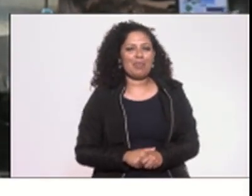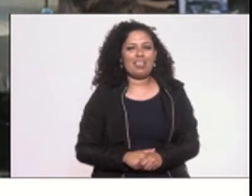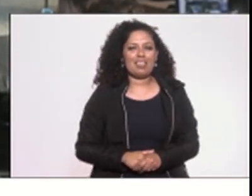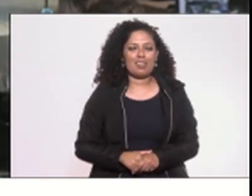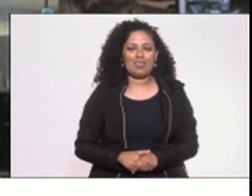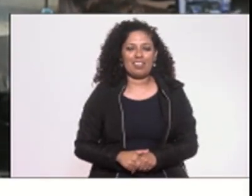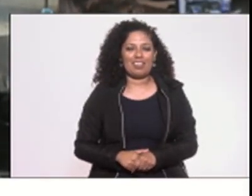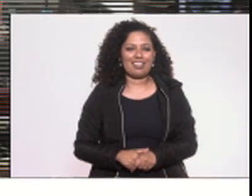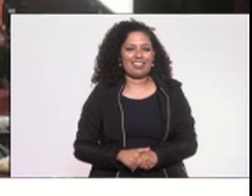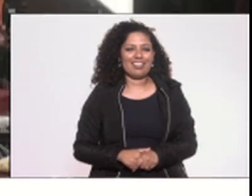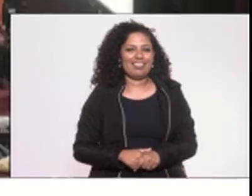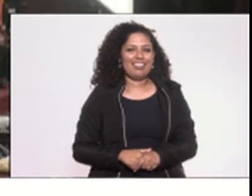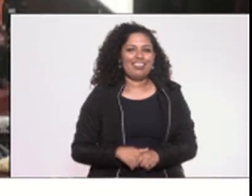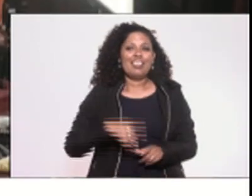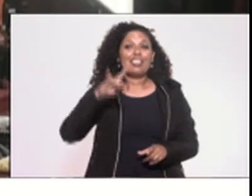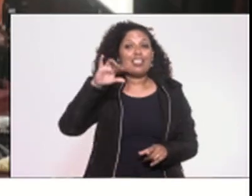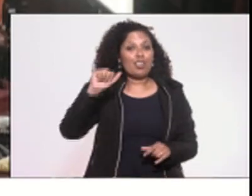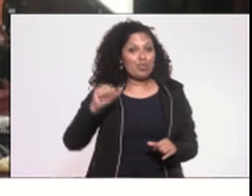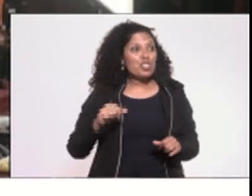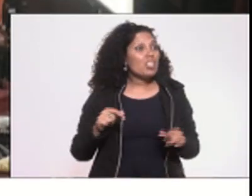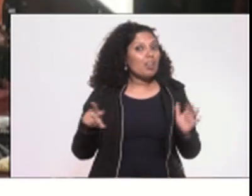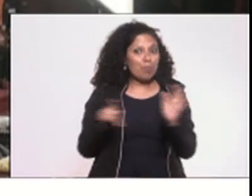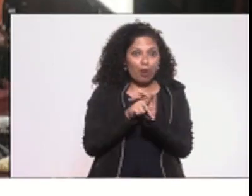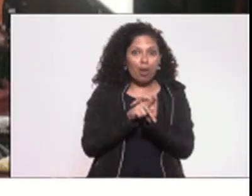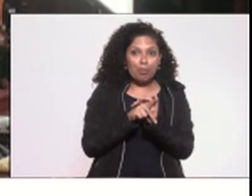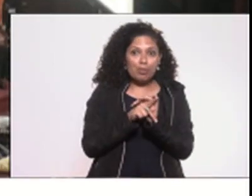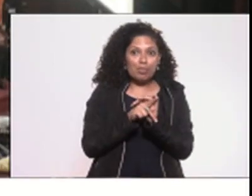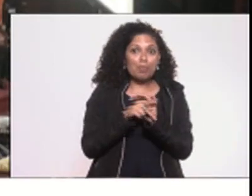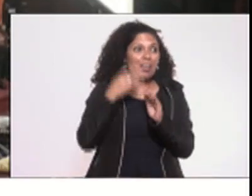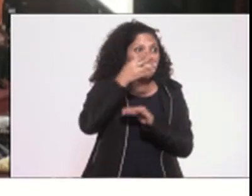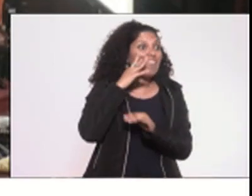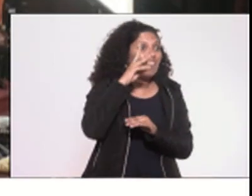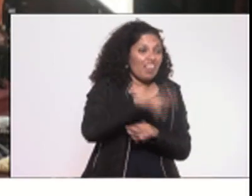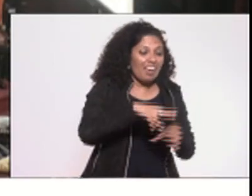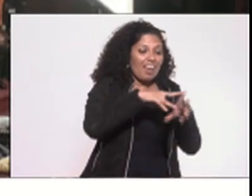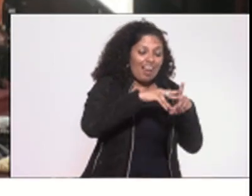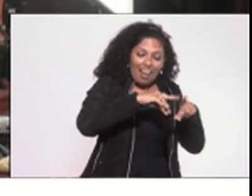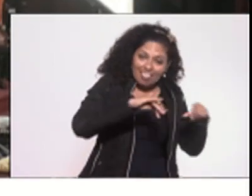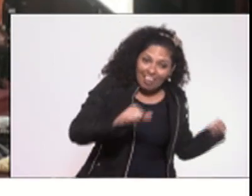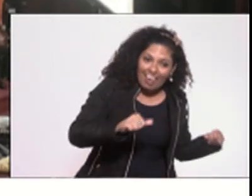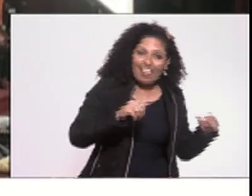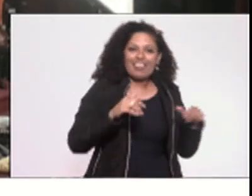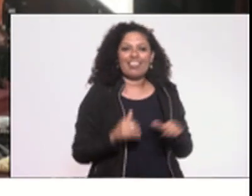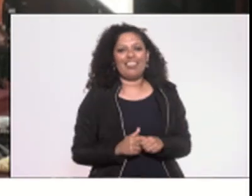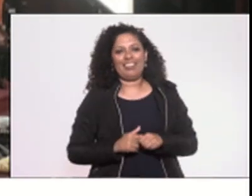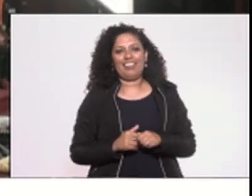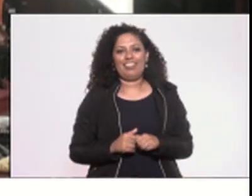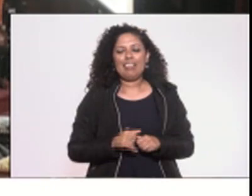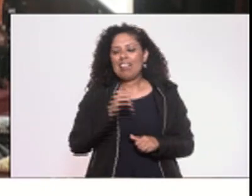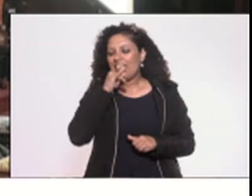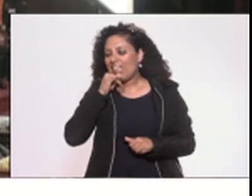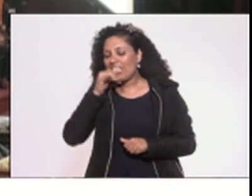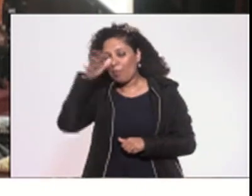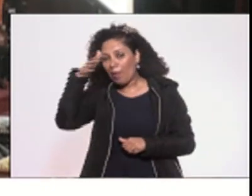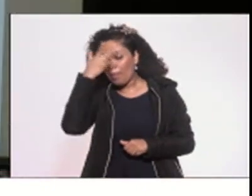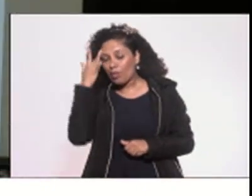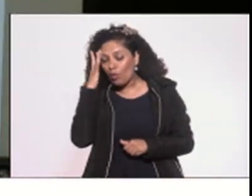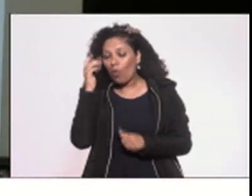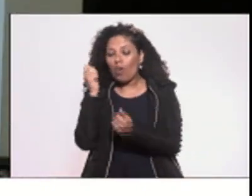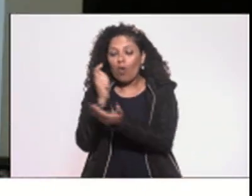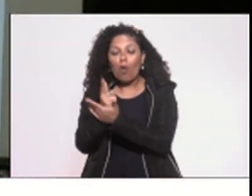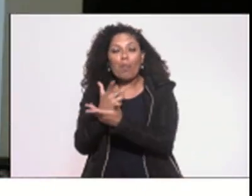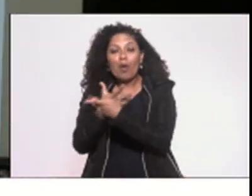Pode passar. Aí o dia de campo, aqui, trabalho na ponta. Lá na ponta, o vendedor, eu vou lá